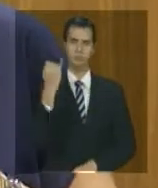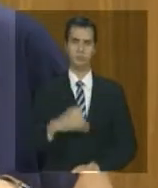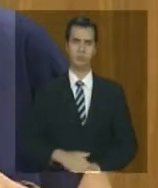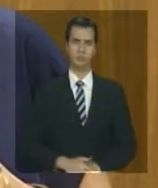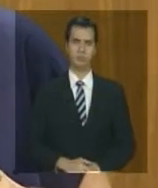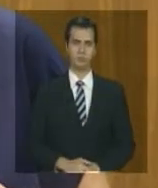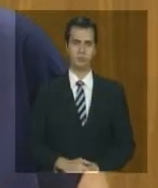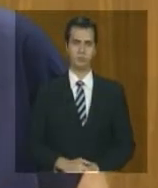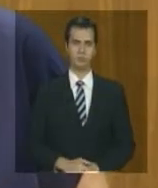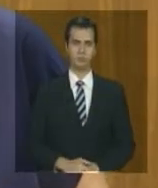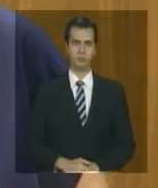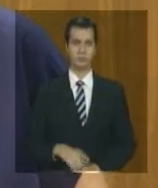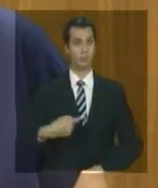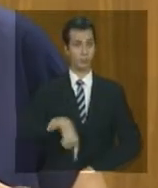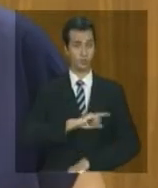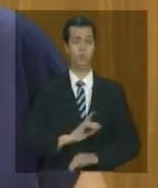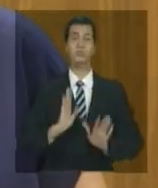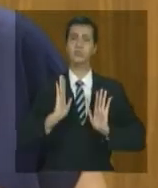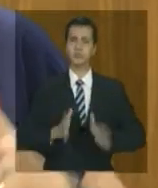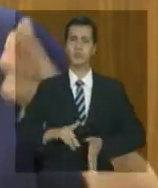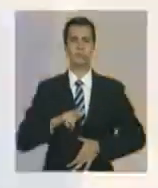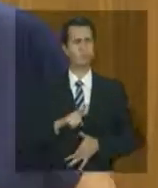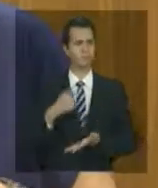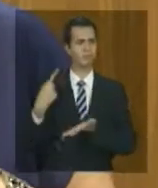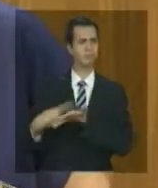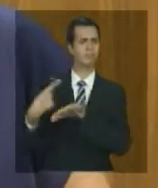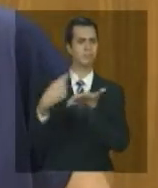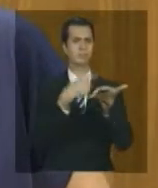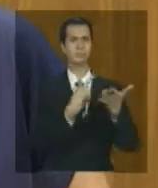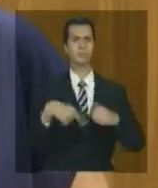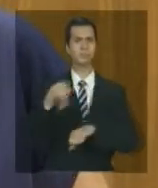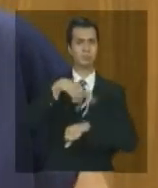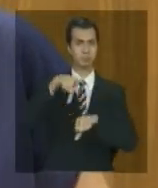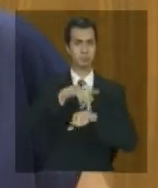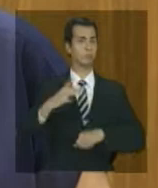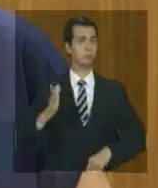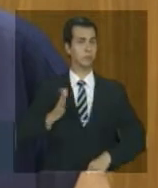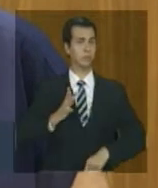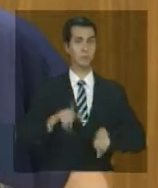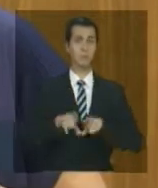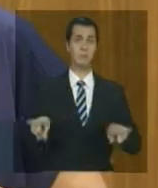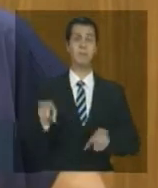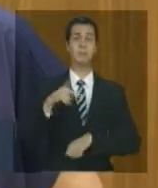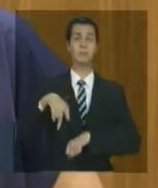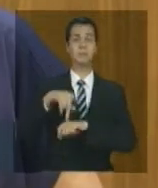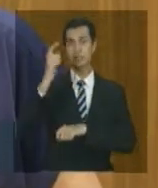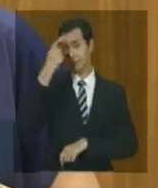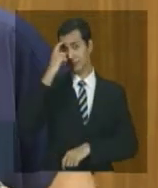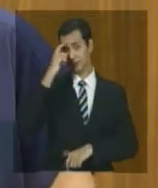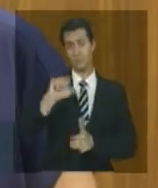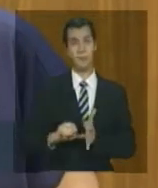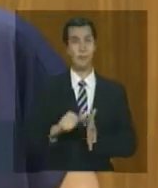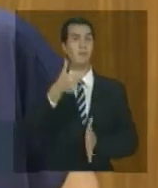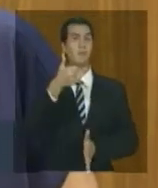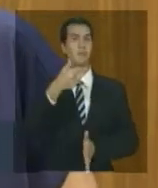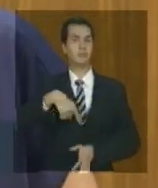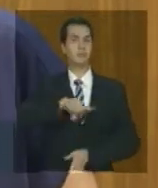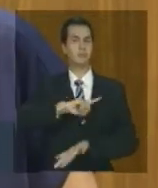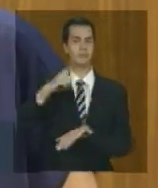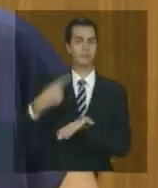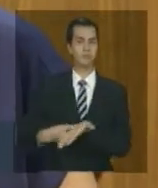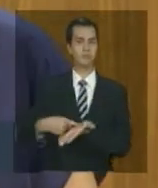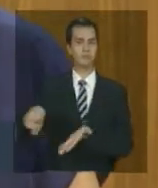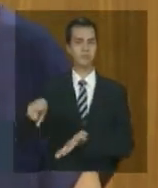nós já temos várias parcerias com países desenvolvidos. No caso da Índia é muito interessante porque é a primeira vez que nós estaremos